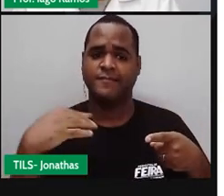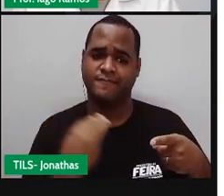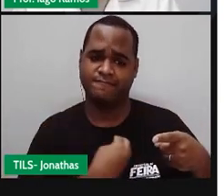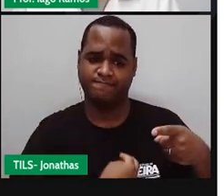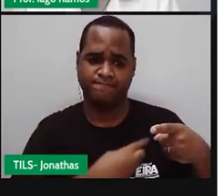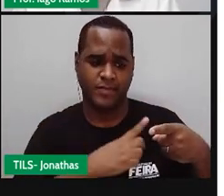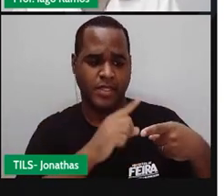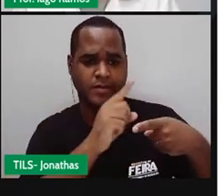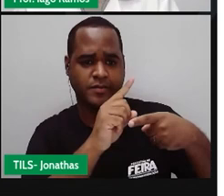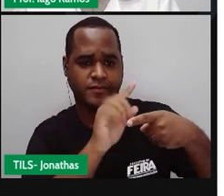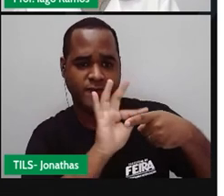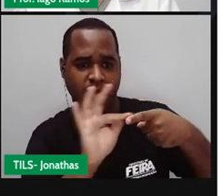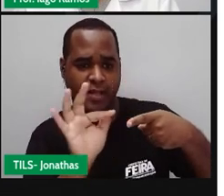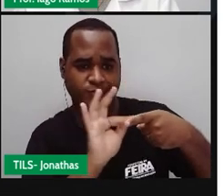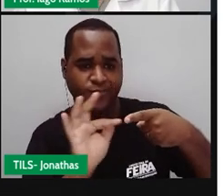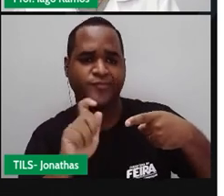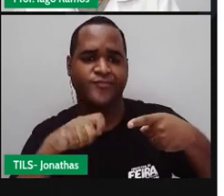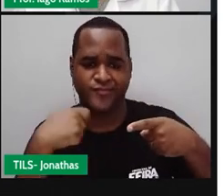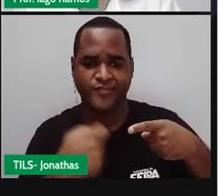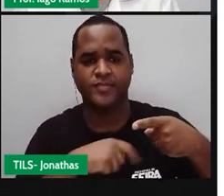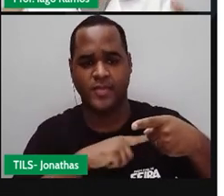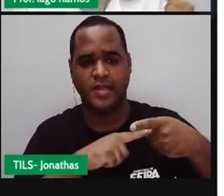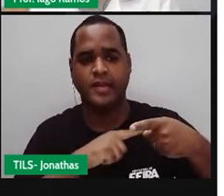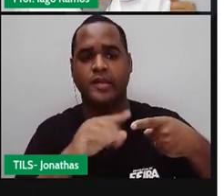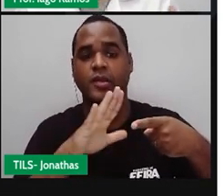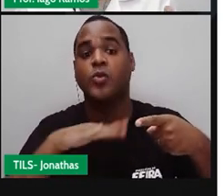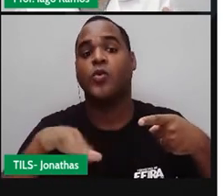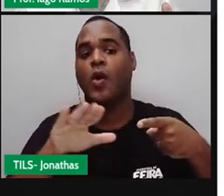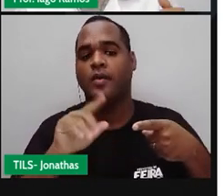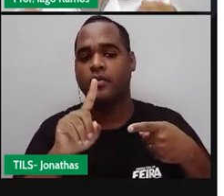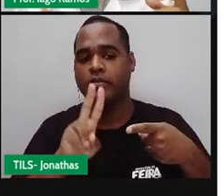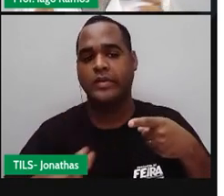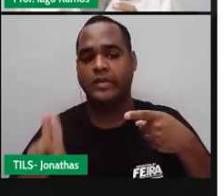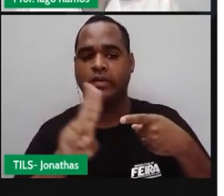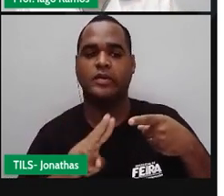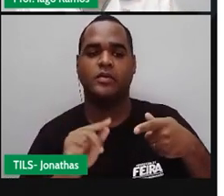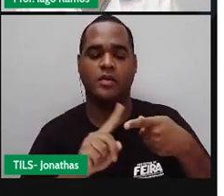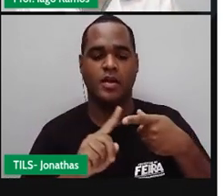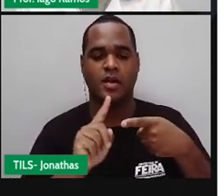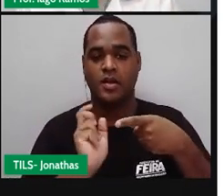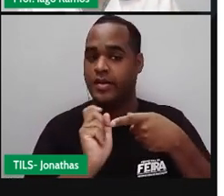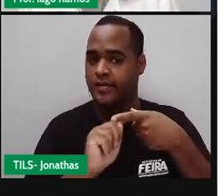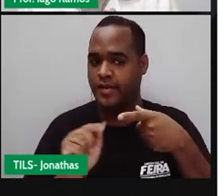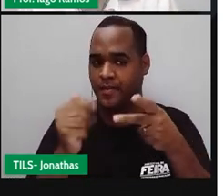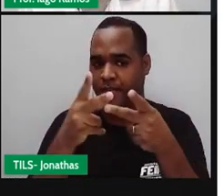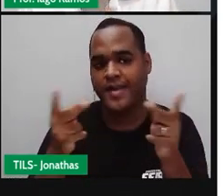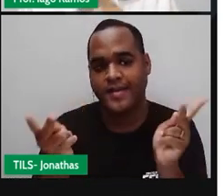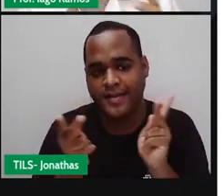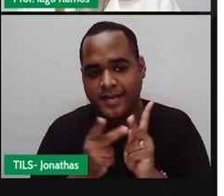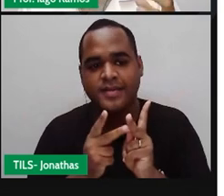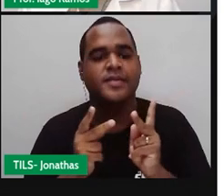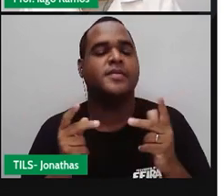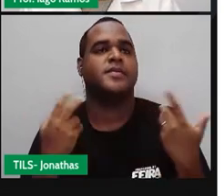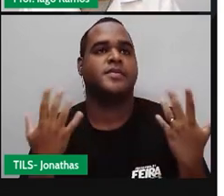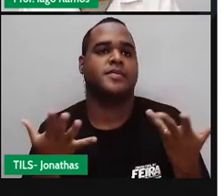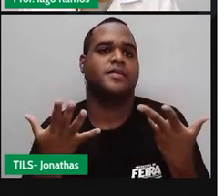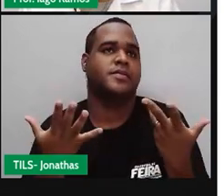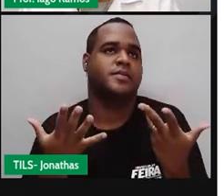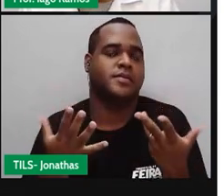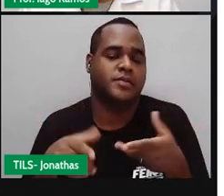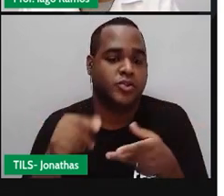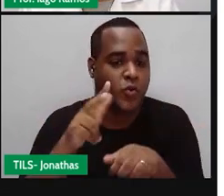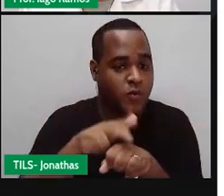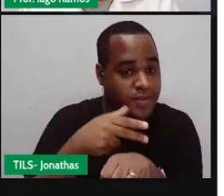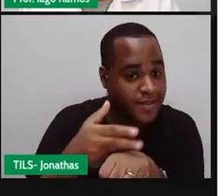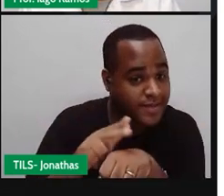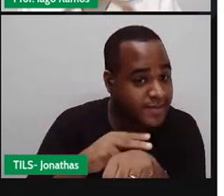existem em situações do mundo real como a gente viu ali a divisão da Pizza a divisão das barrinhas de